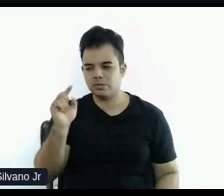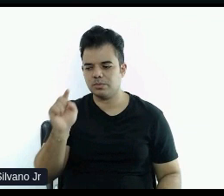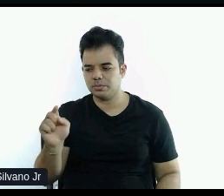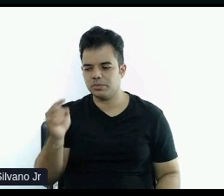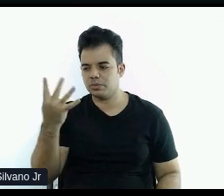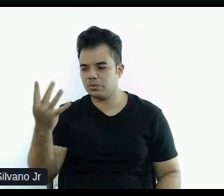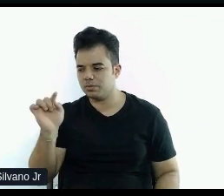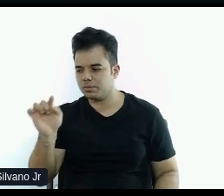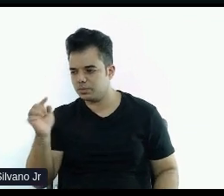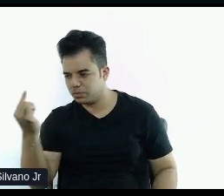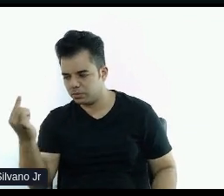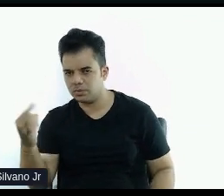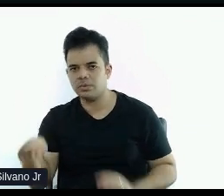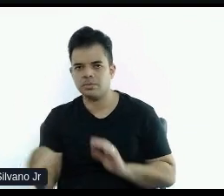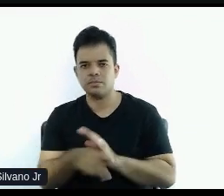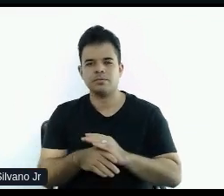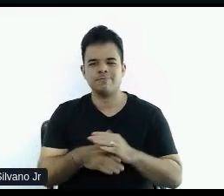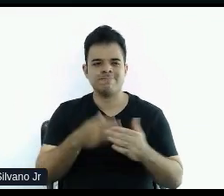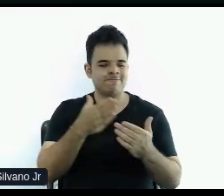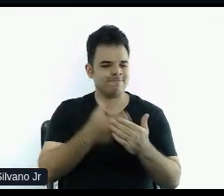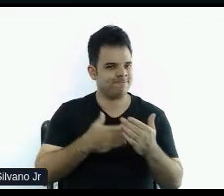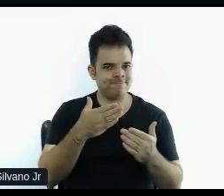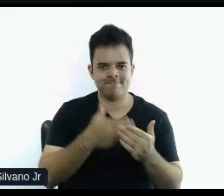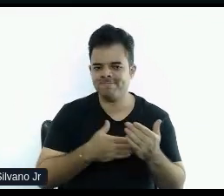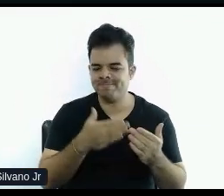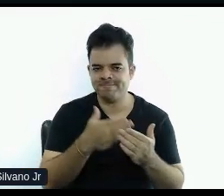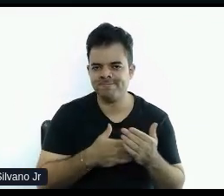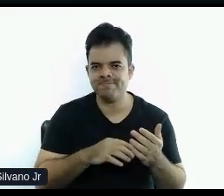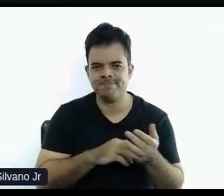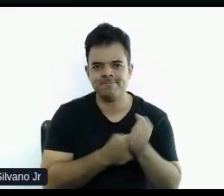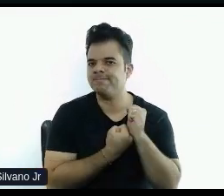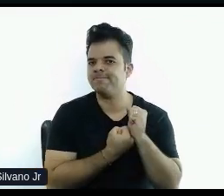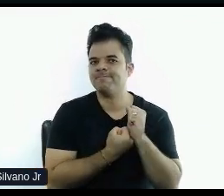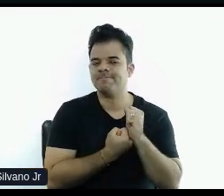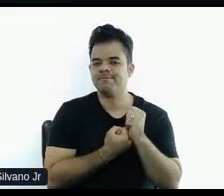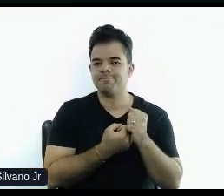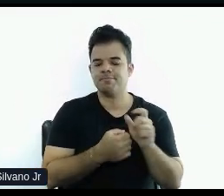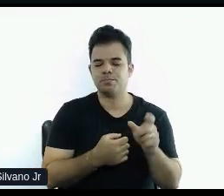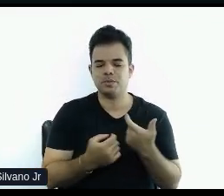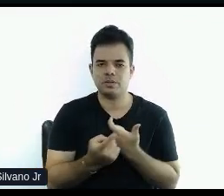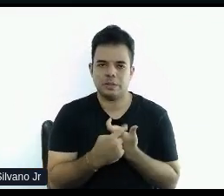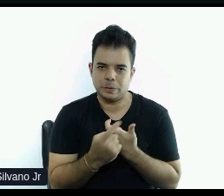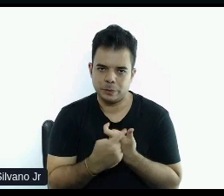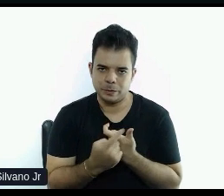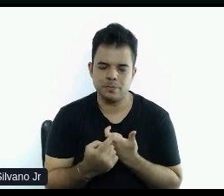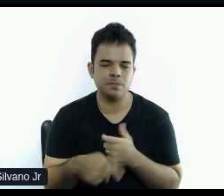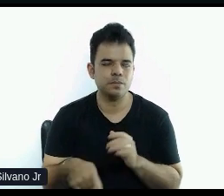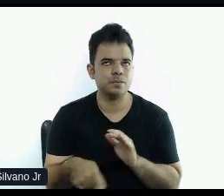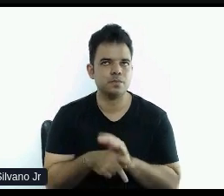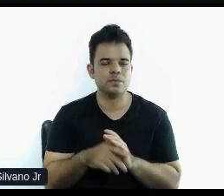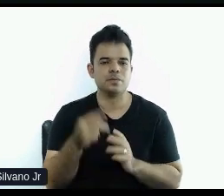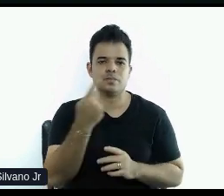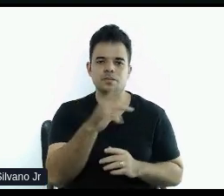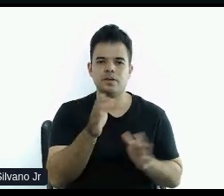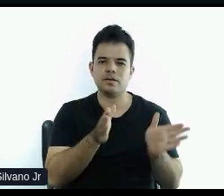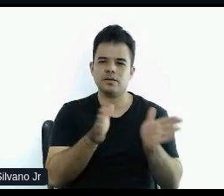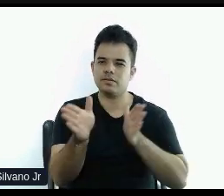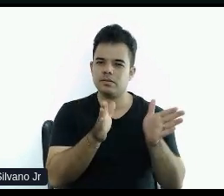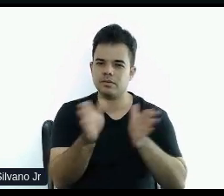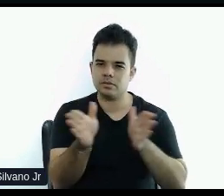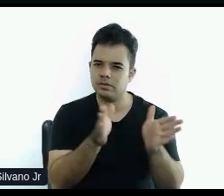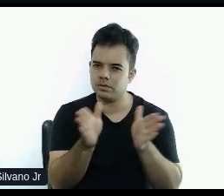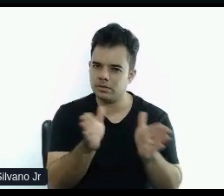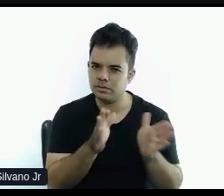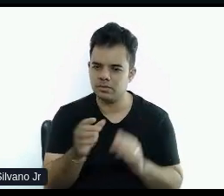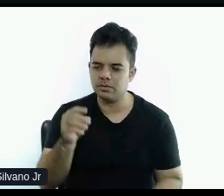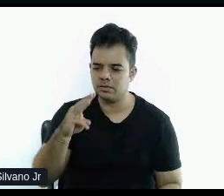é o bloqueio de um elemento, com um nível de acessibilidade, nível da